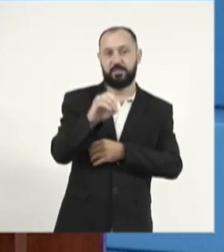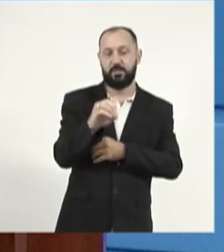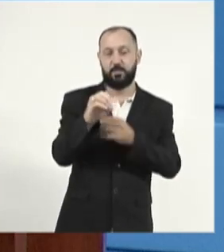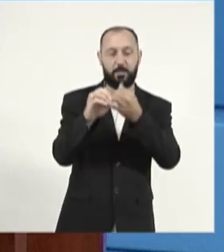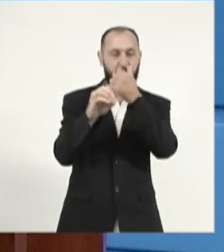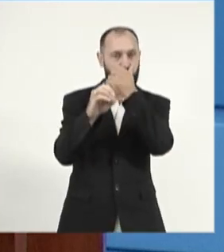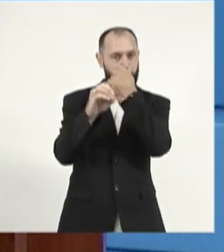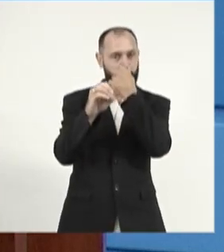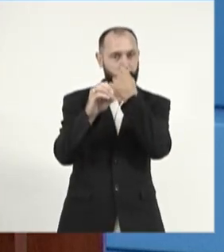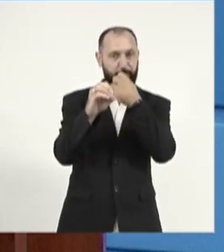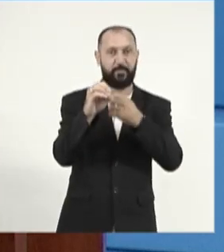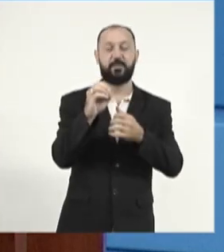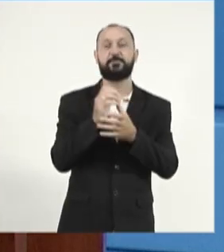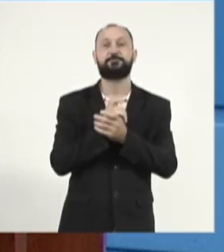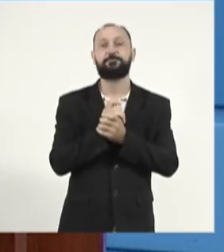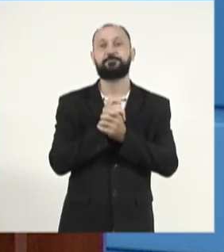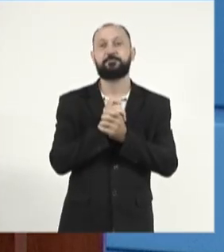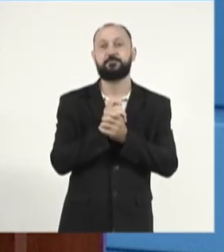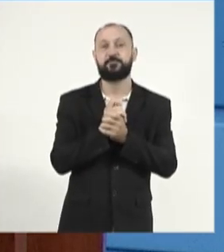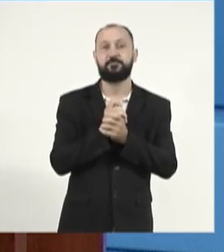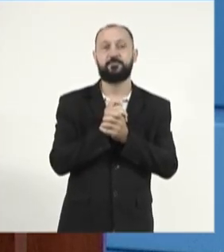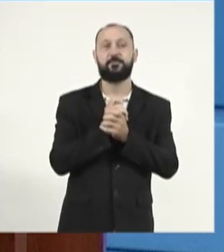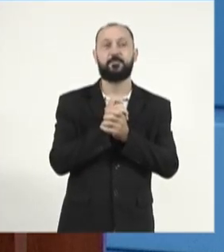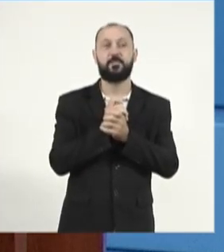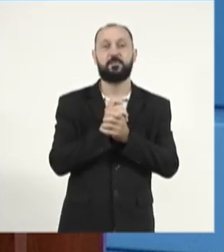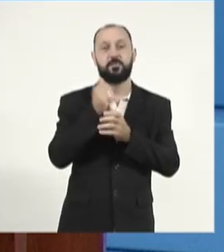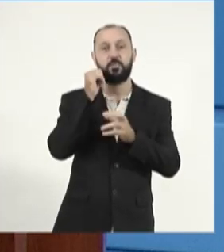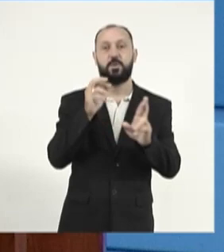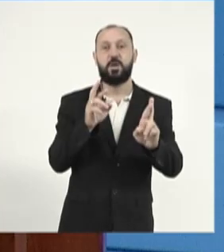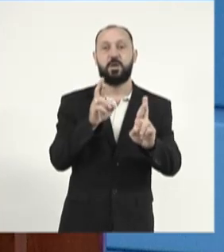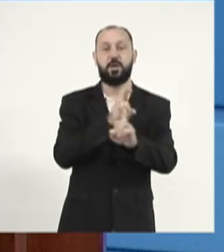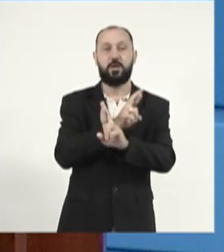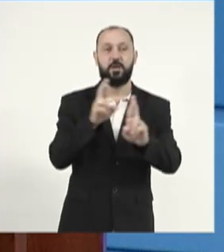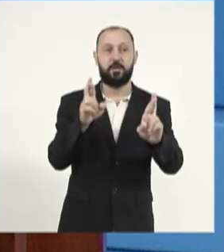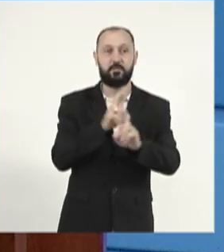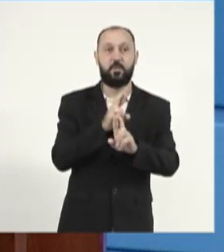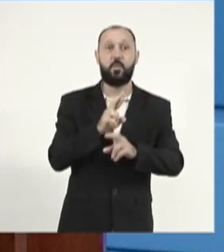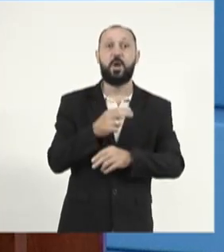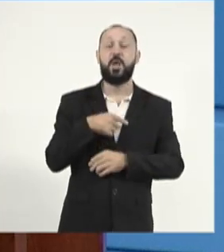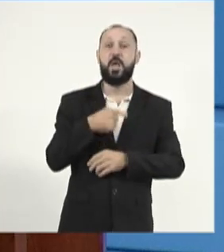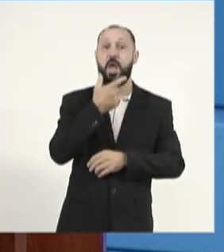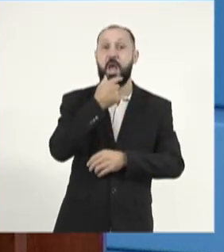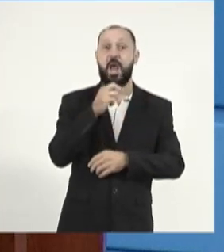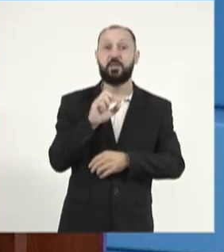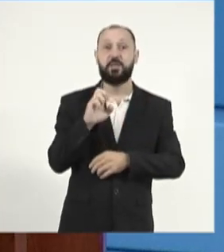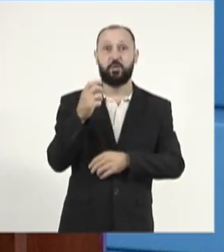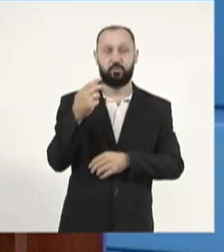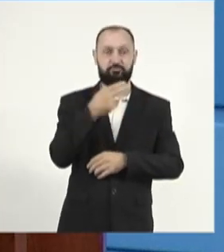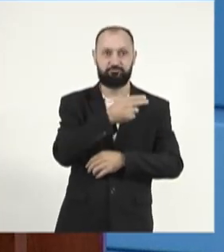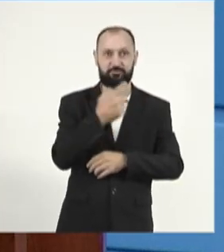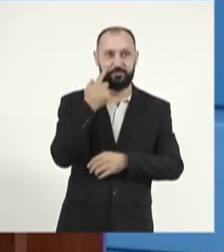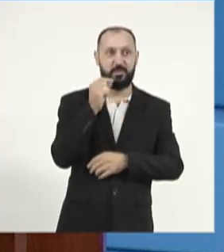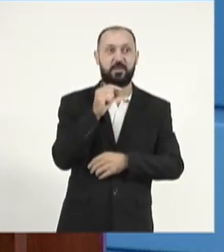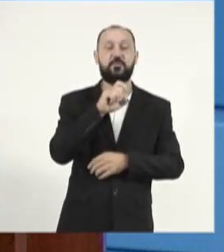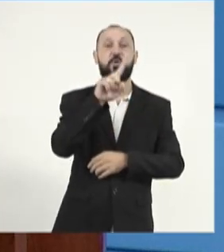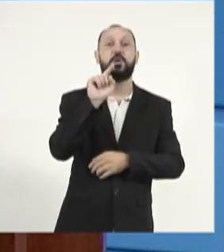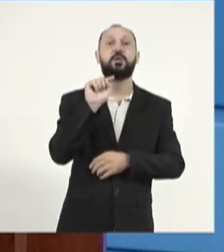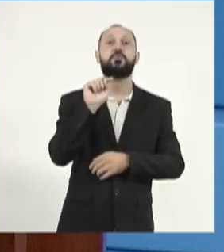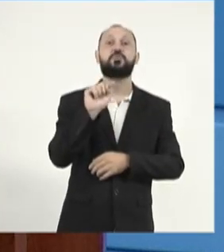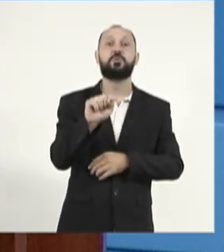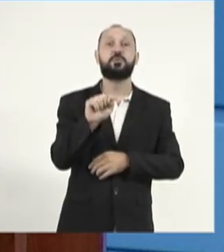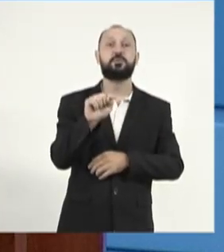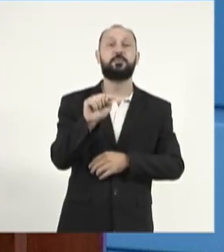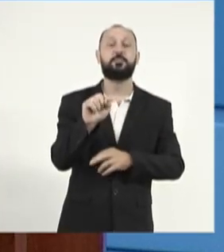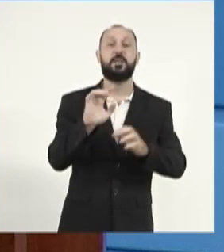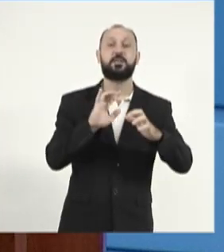1950, de uma relação heterossexual e que foi questionada